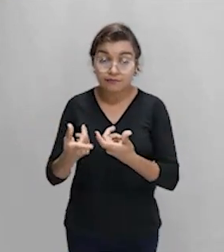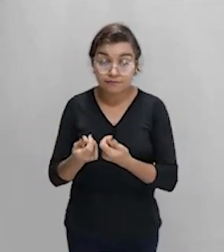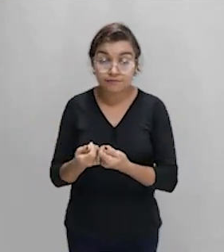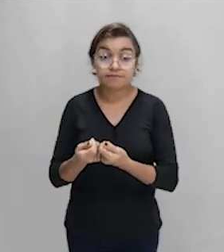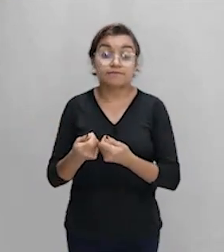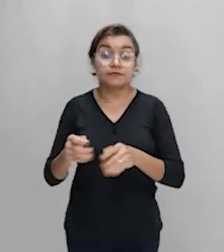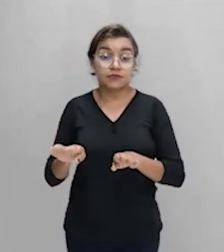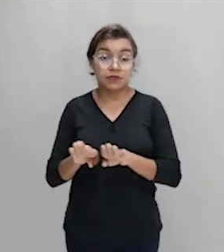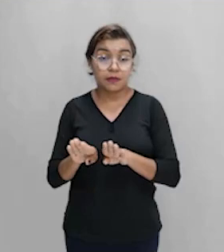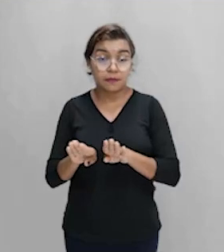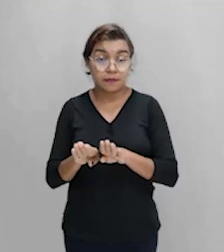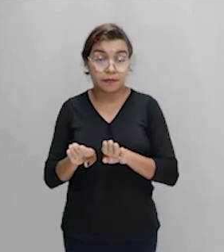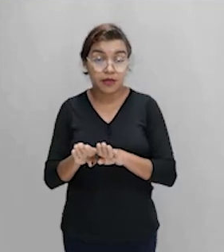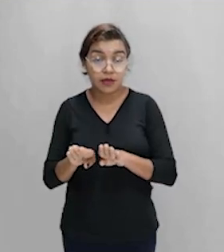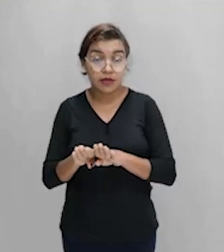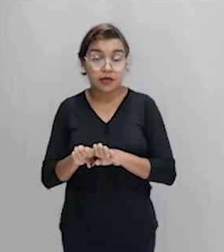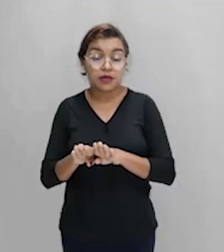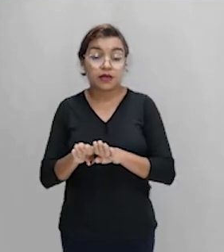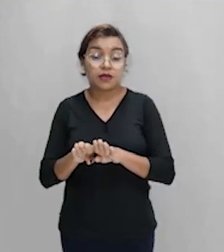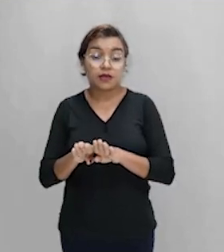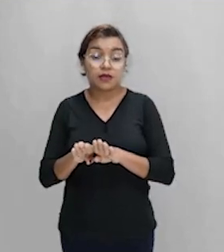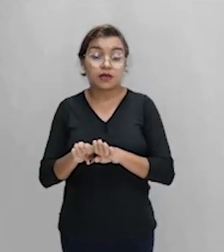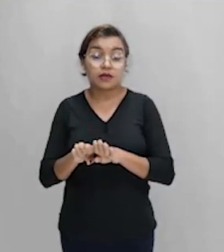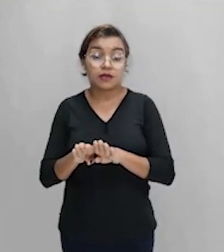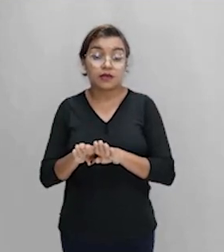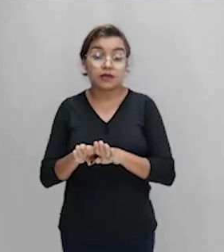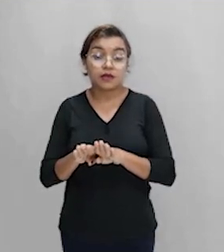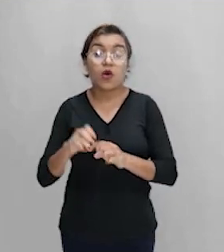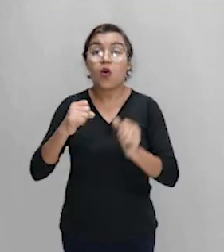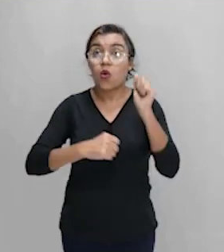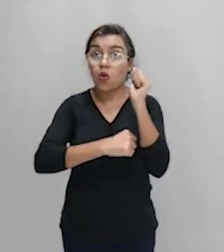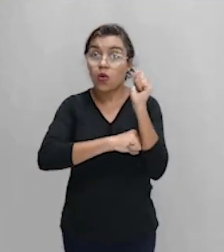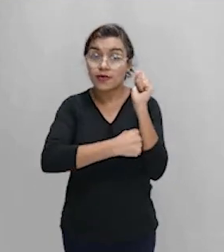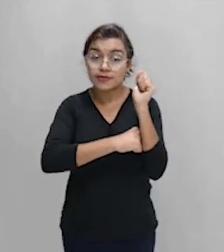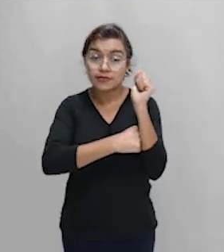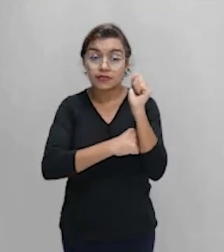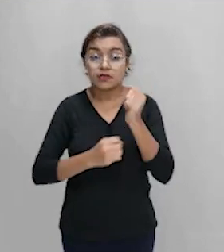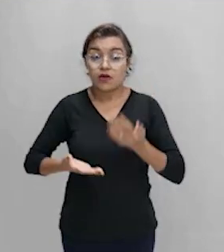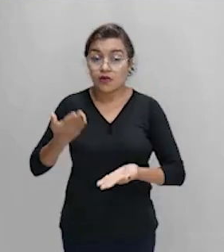agilidade, coordenação motora, equilíbrio,